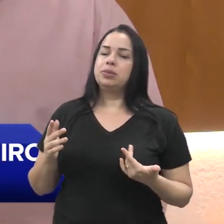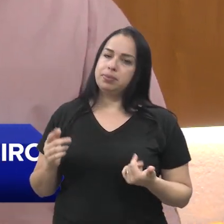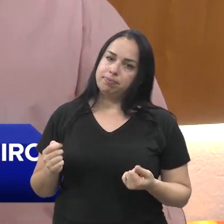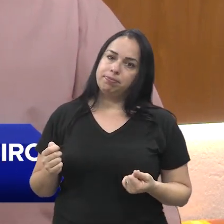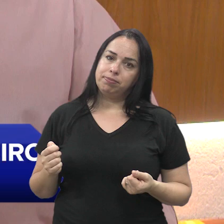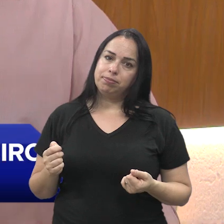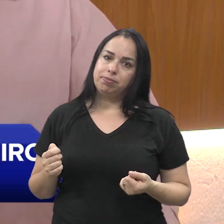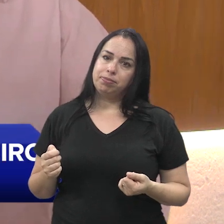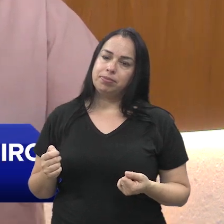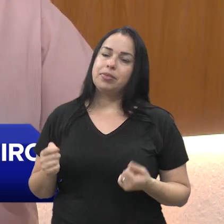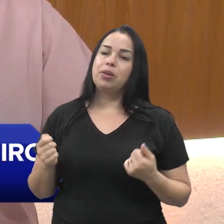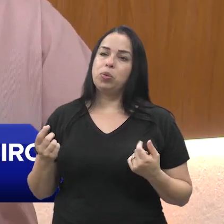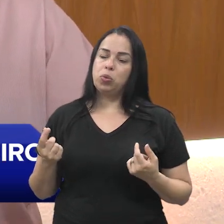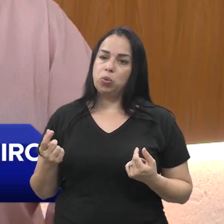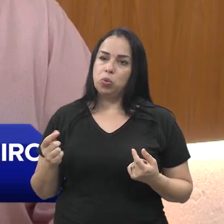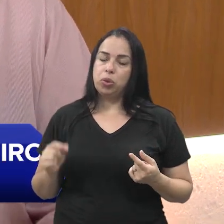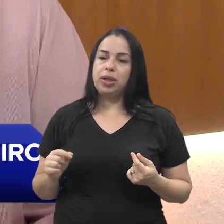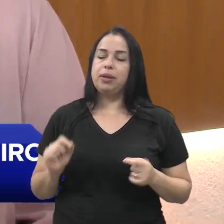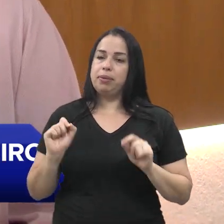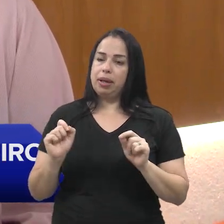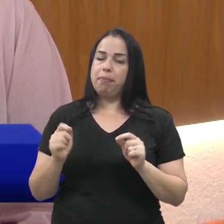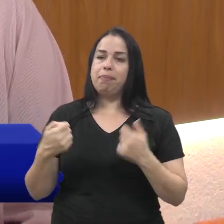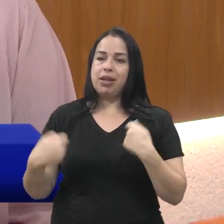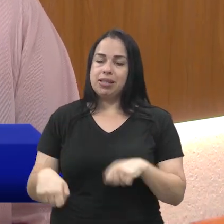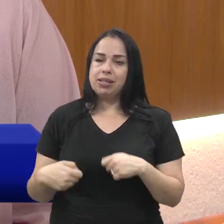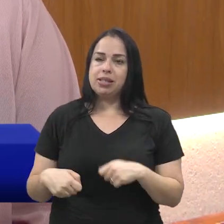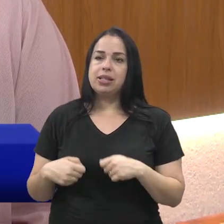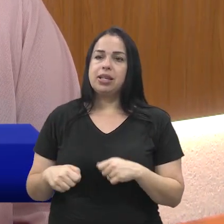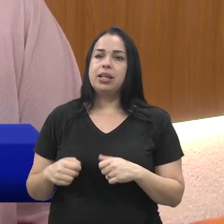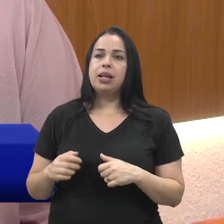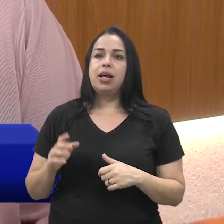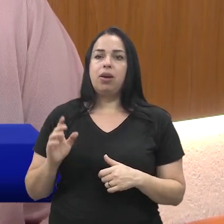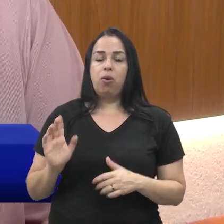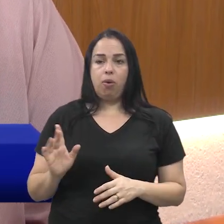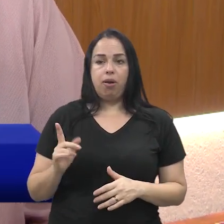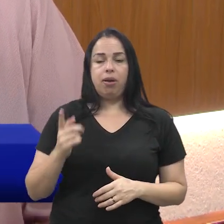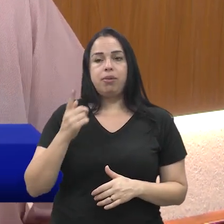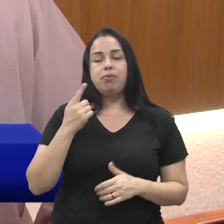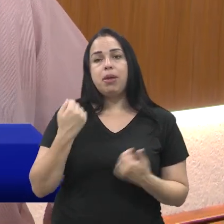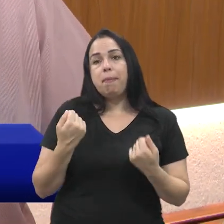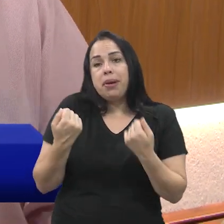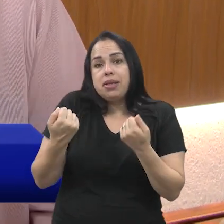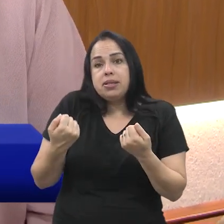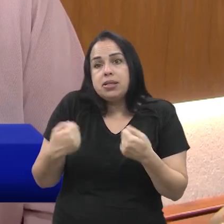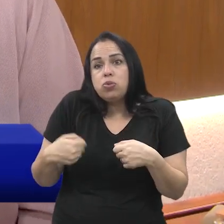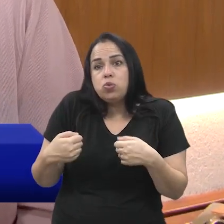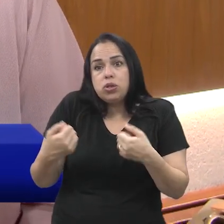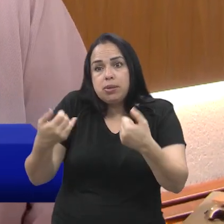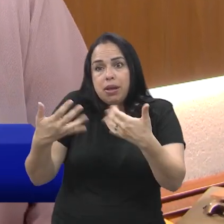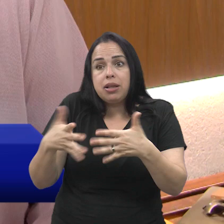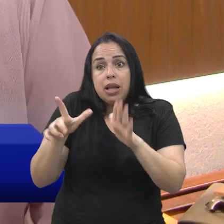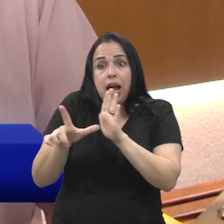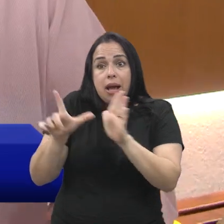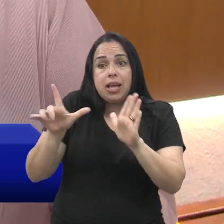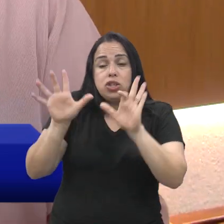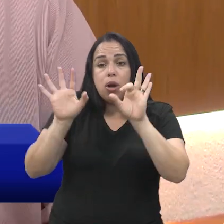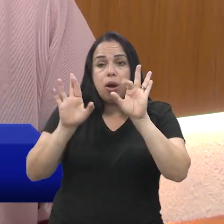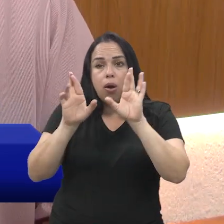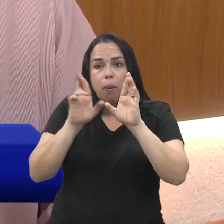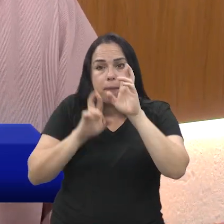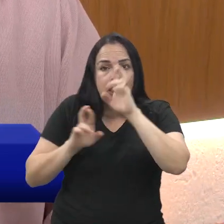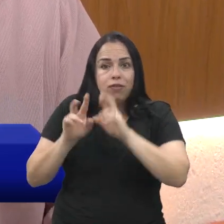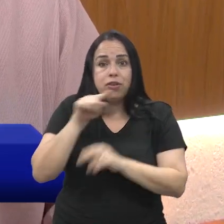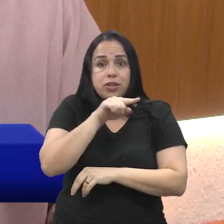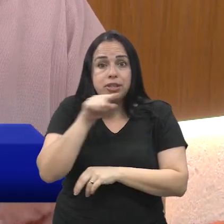Com algumas coisas eu chamo do império dos is. Todavia, antes de entrar no mérito, eu acho que é